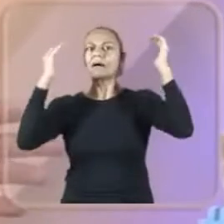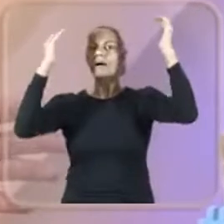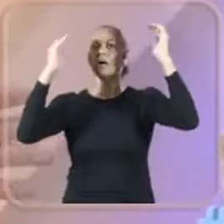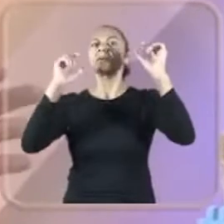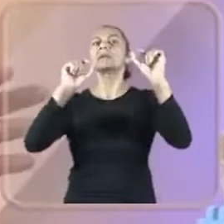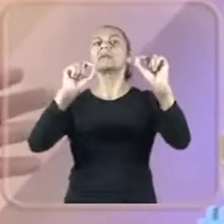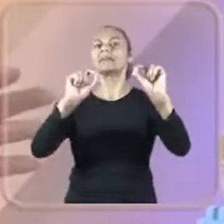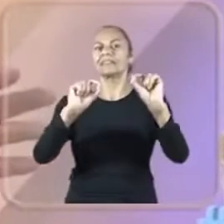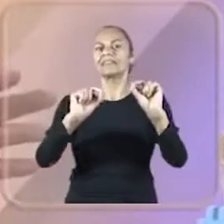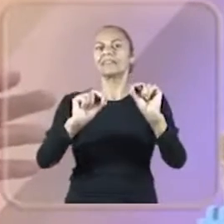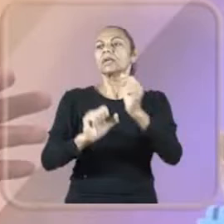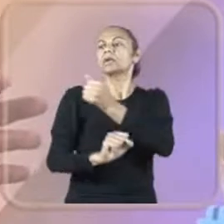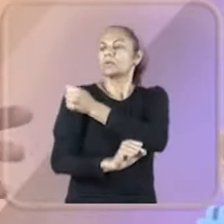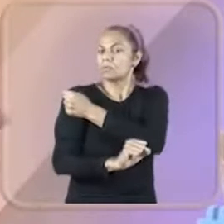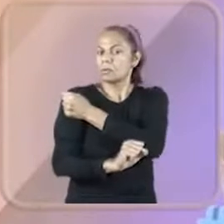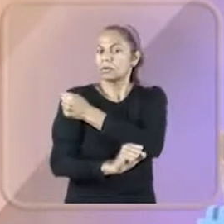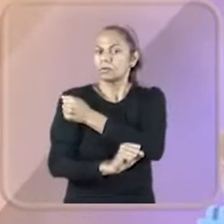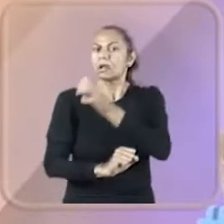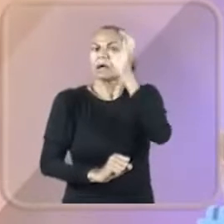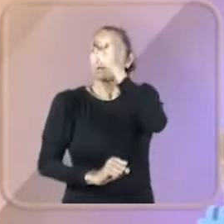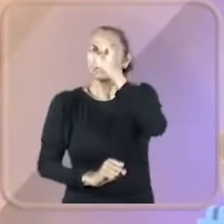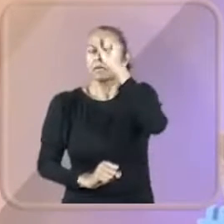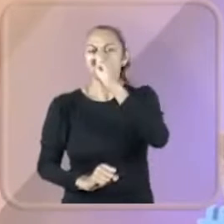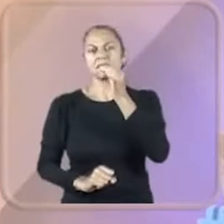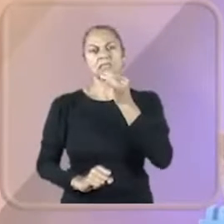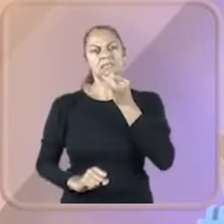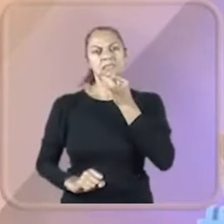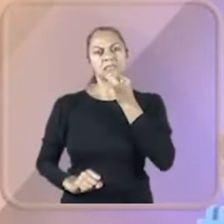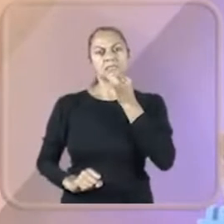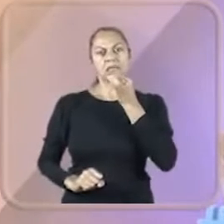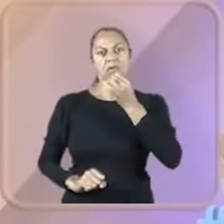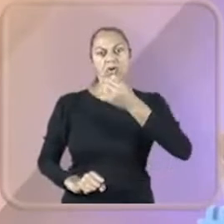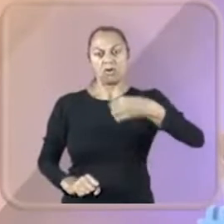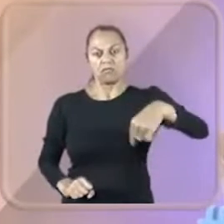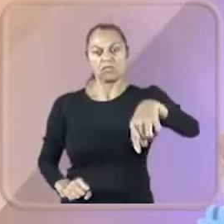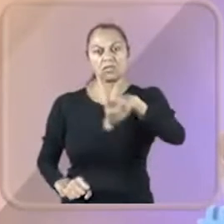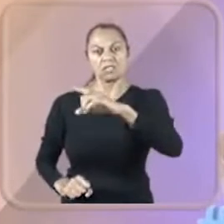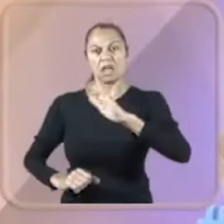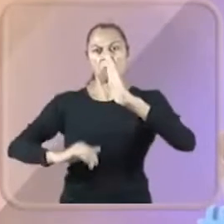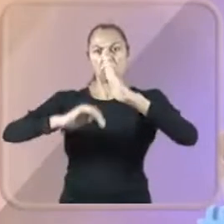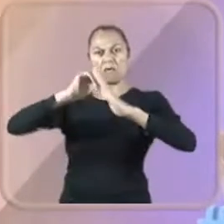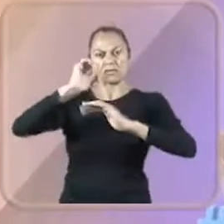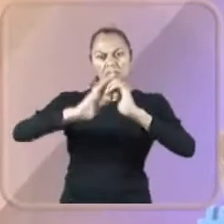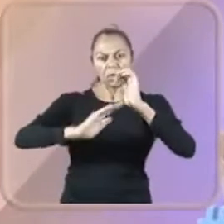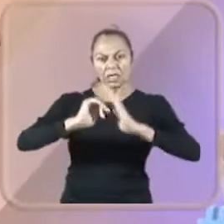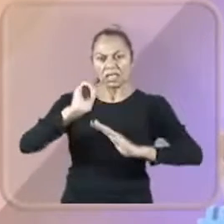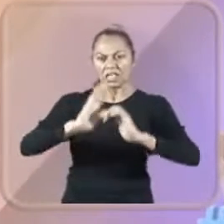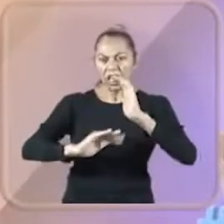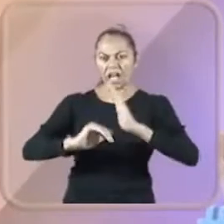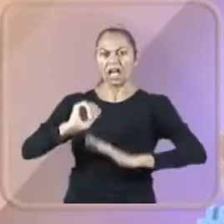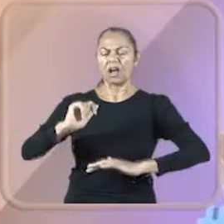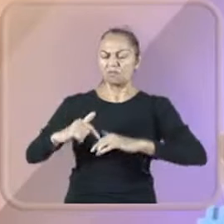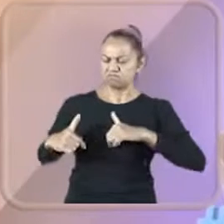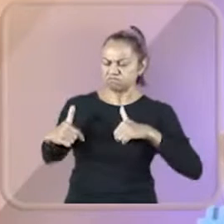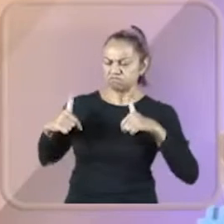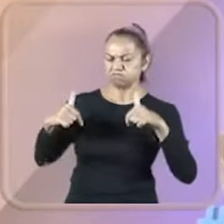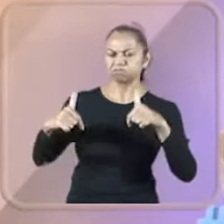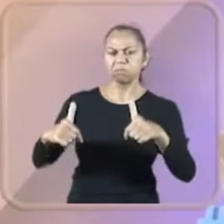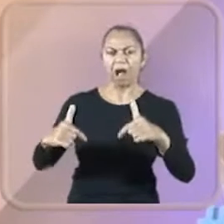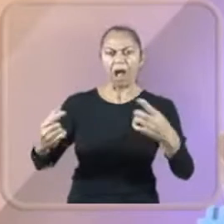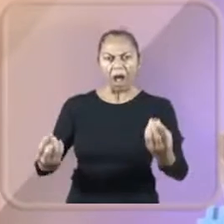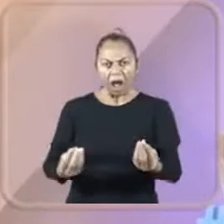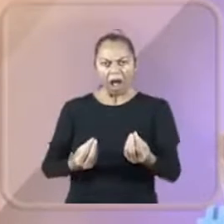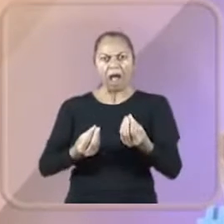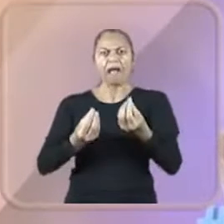é que o seu aluno aprenda, né? Então, assim, você tem o exercício da sua profissão sendo, de fato, executado com êxito